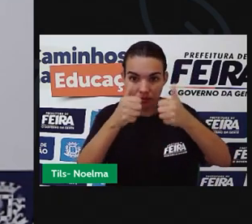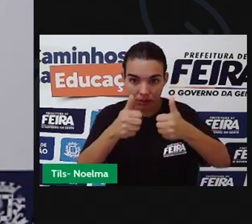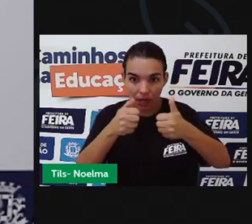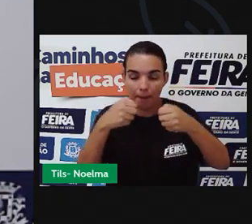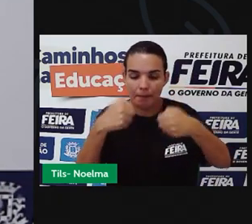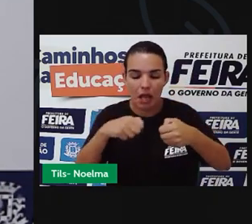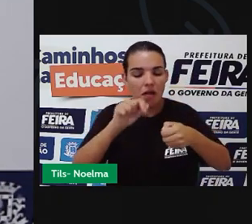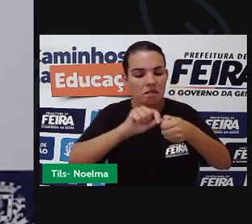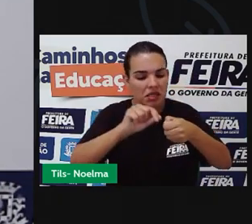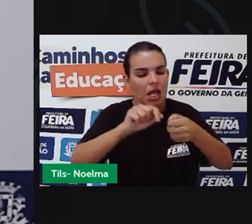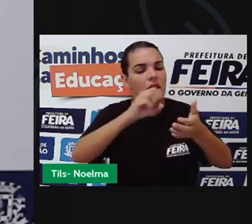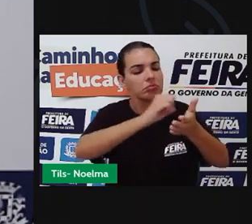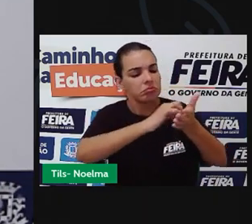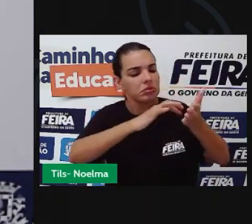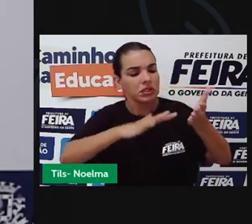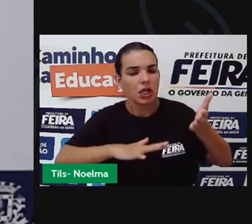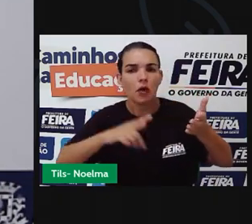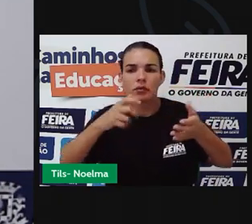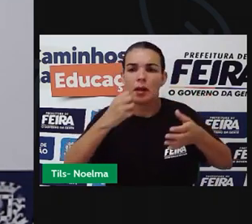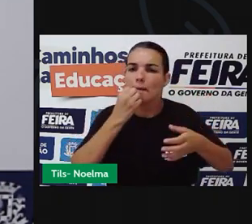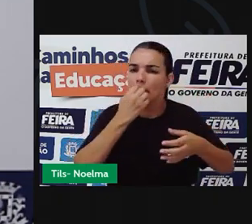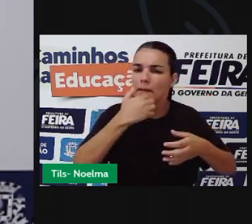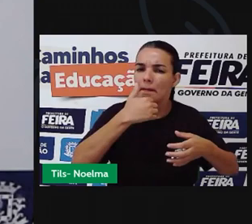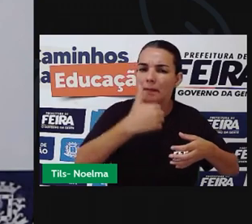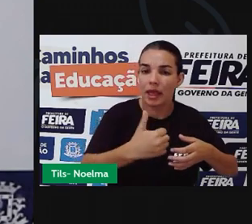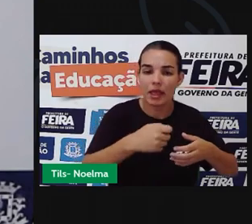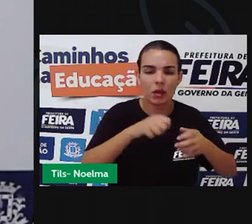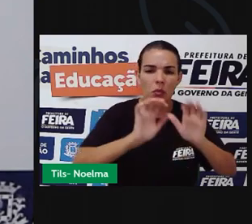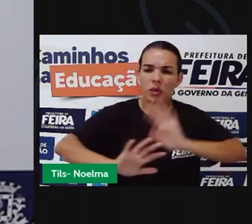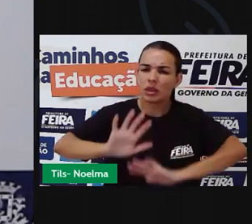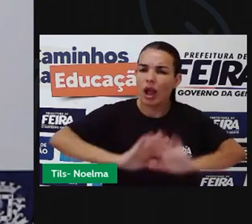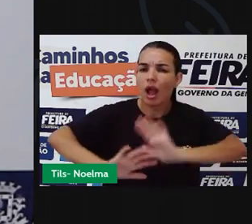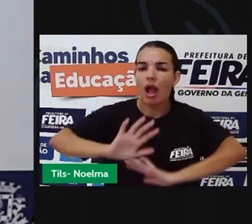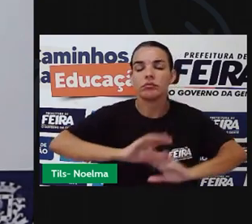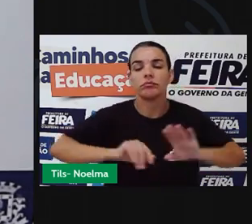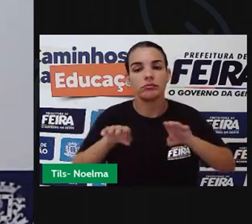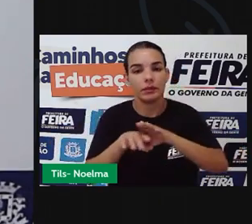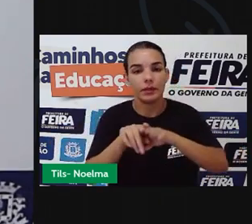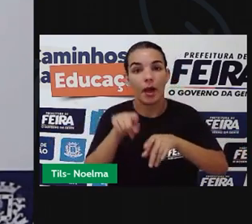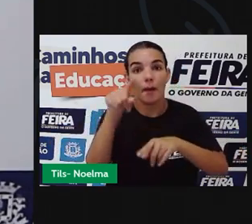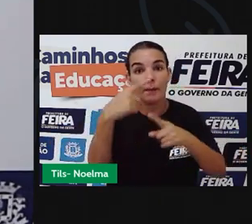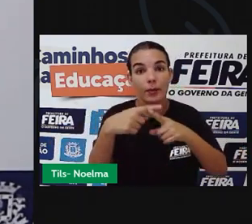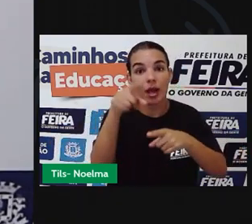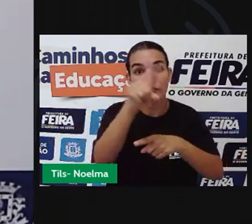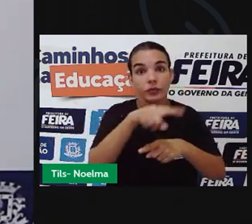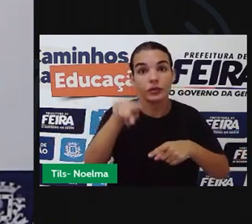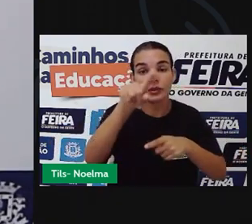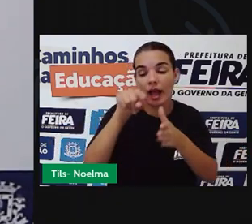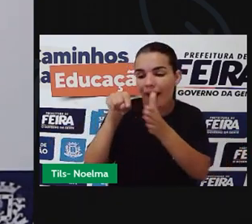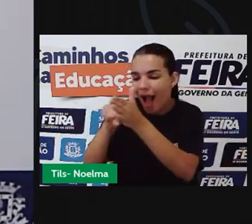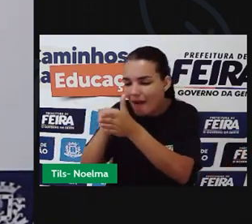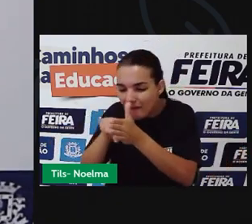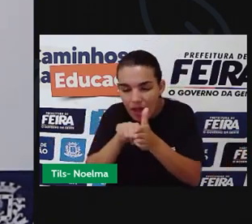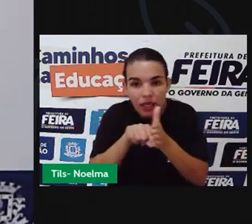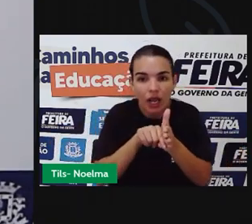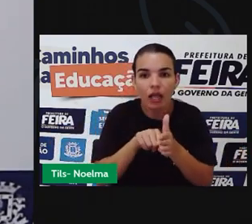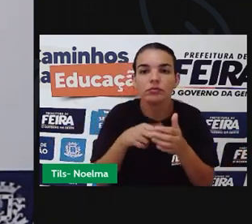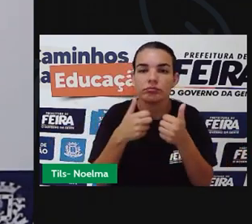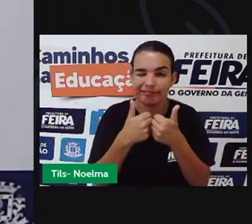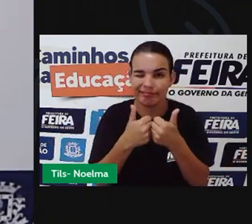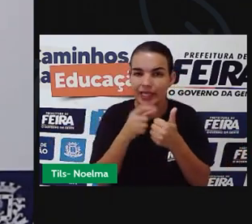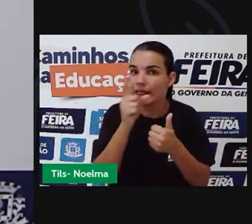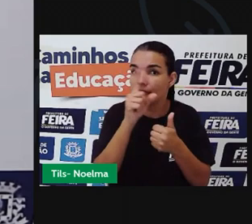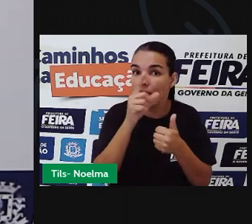realiza atividade com muito Capricho com muito cuidado vocês vão ser avaliadas a partir de